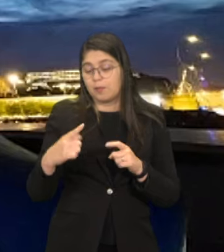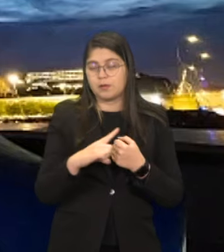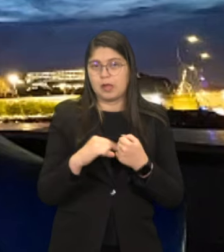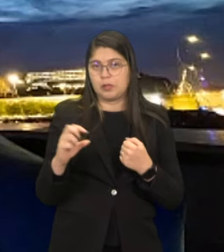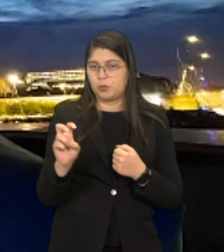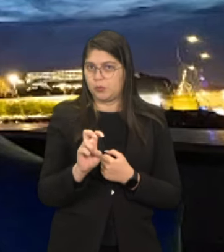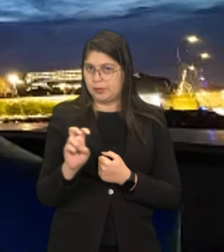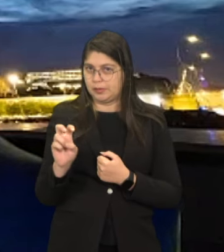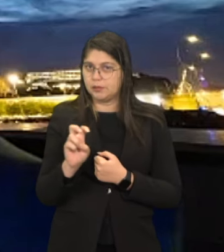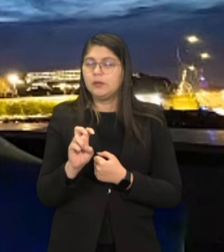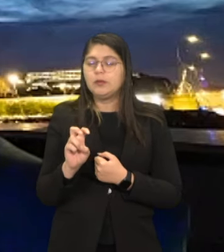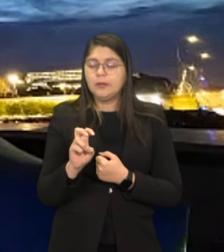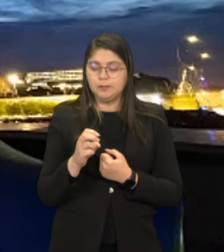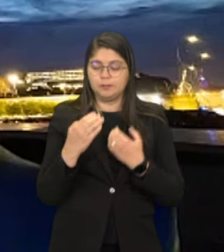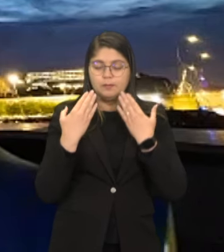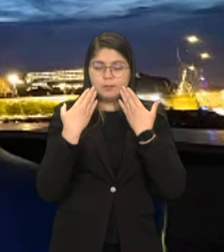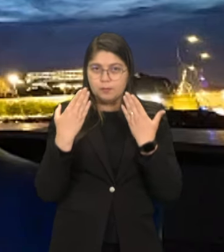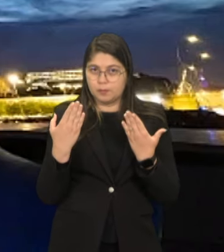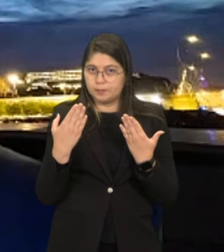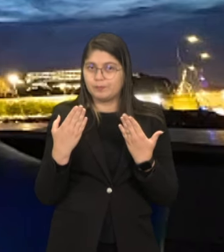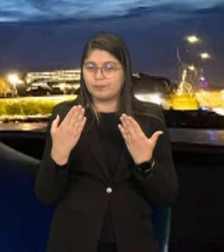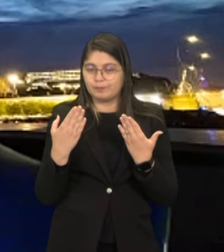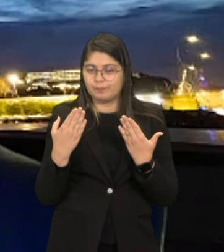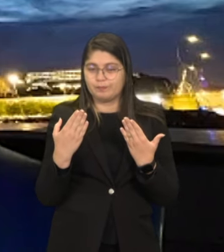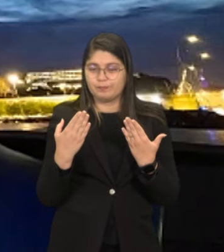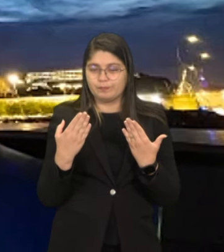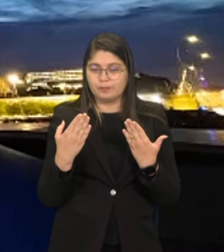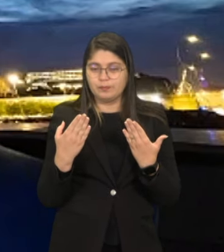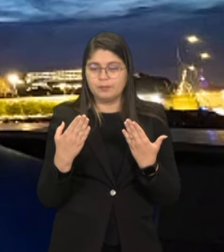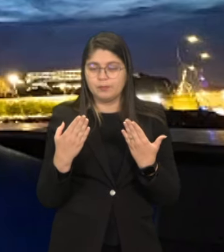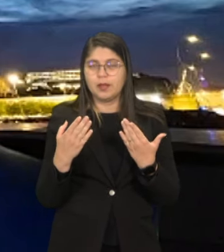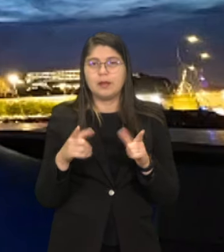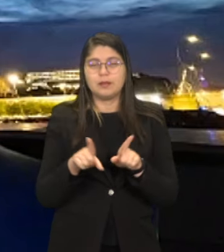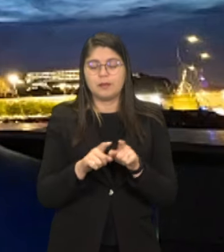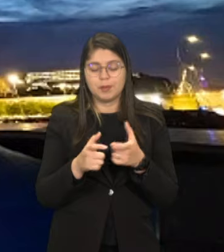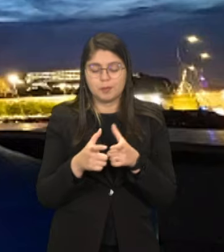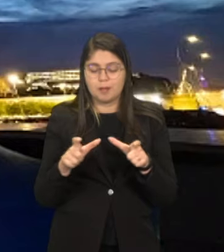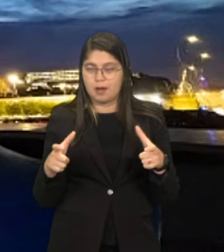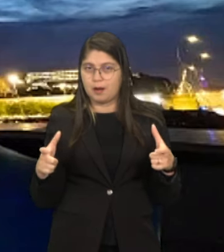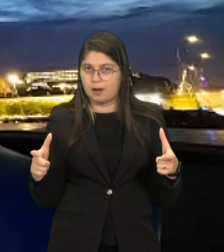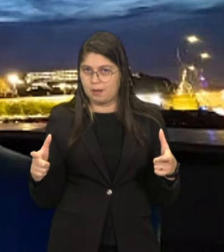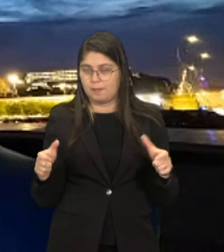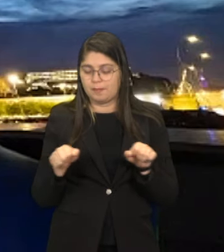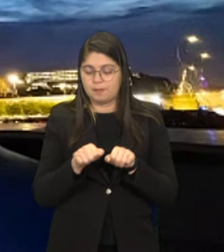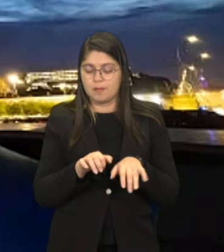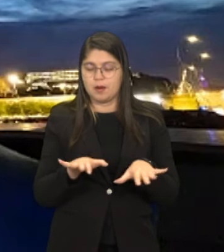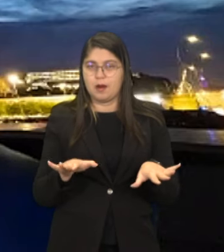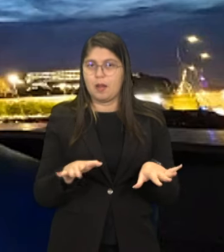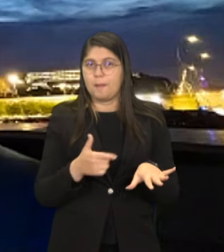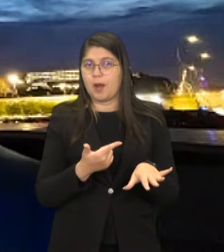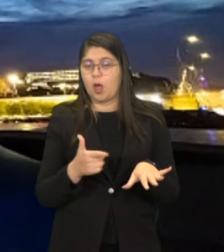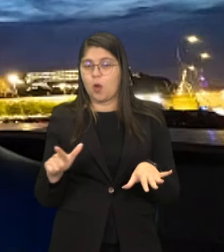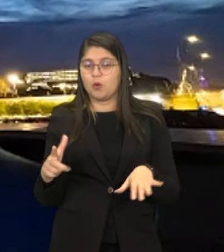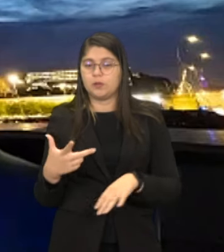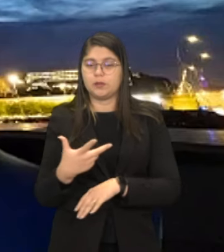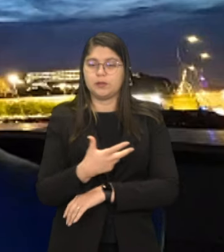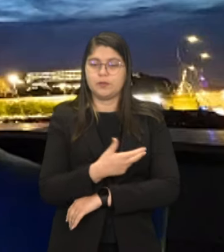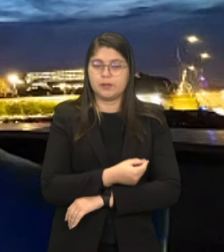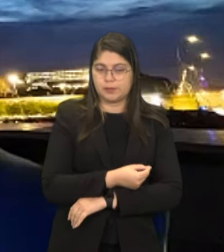5º, ela vem e estende isso para outras